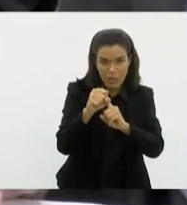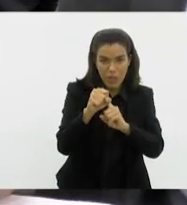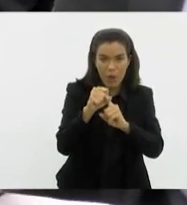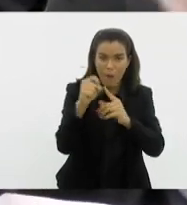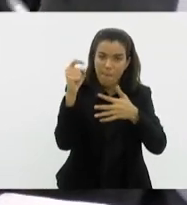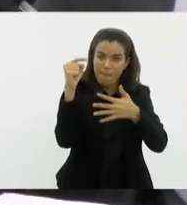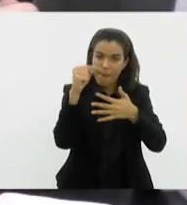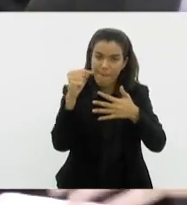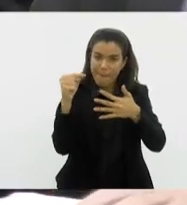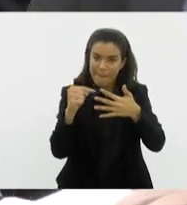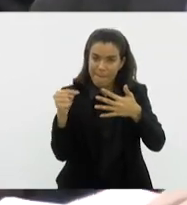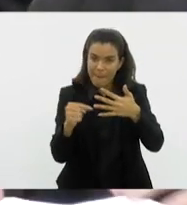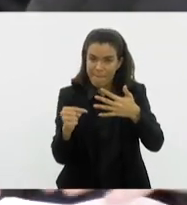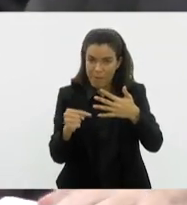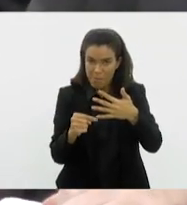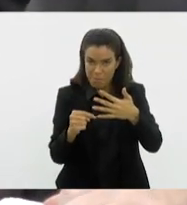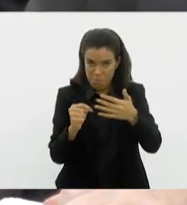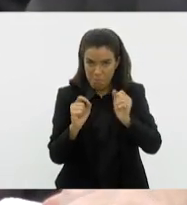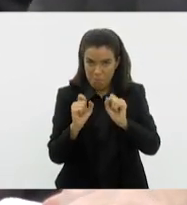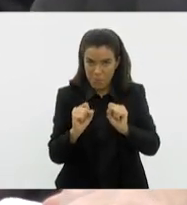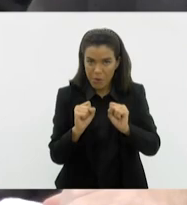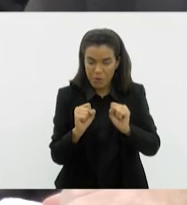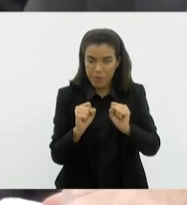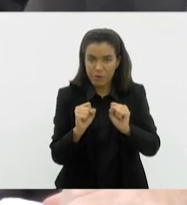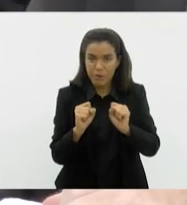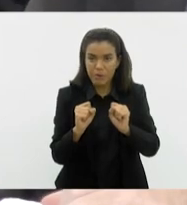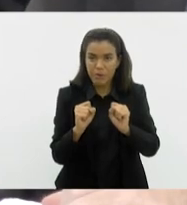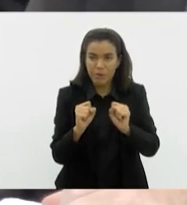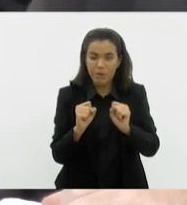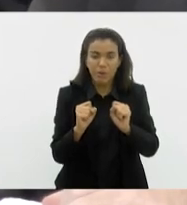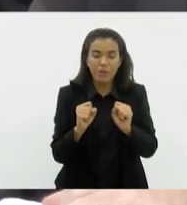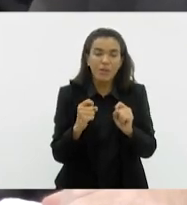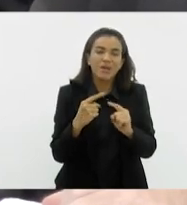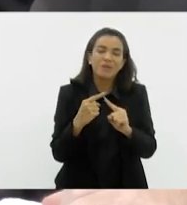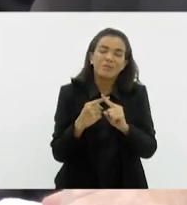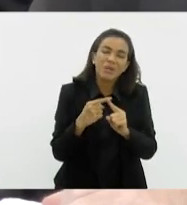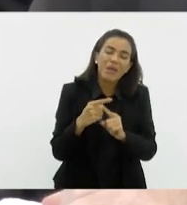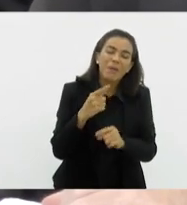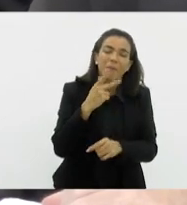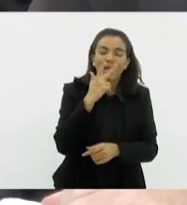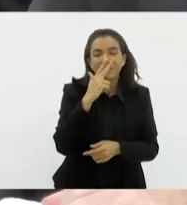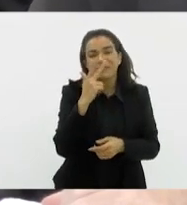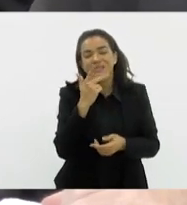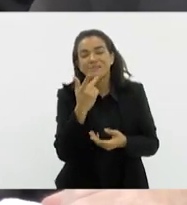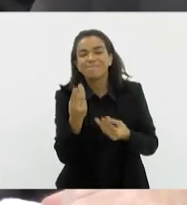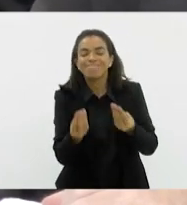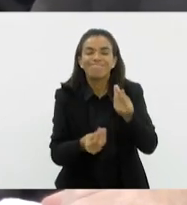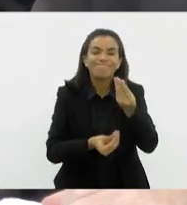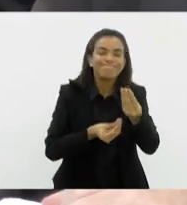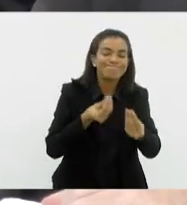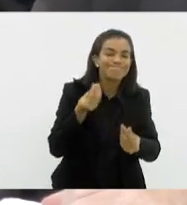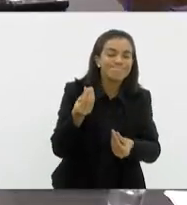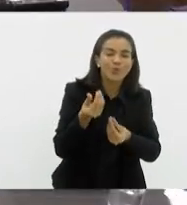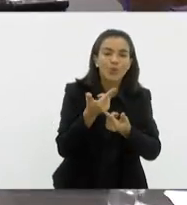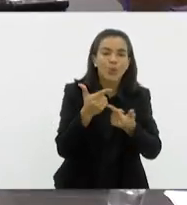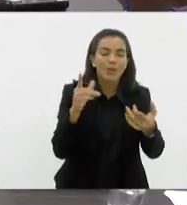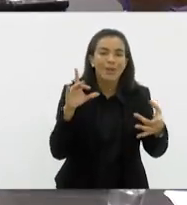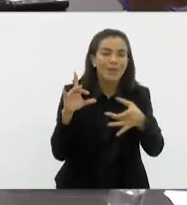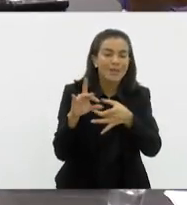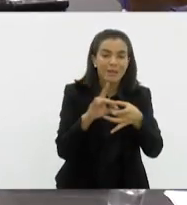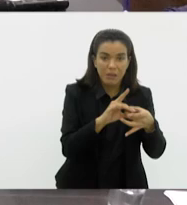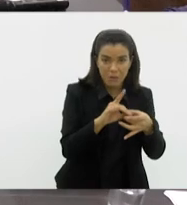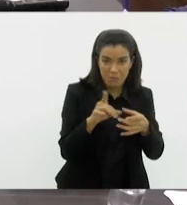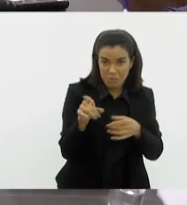Perfeito, perfeito. Porque senão fica muito vago. Perfeito. Vossa Excelência pode ser o relator,